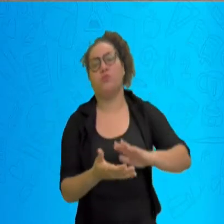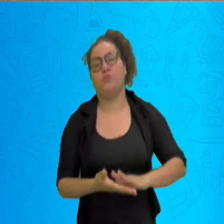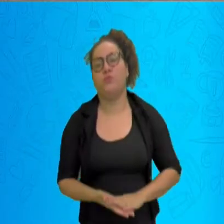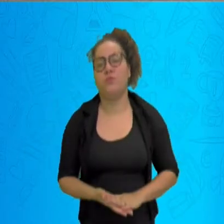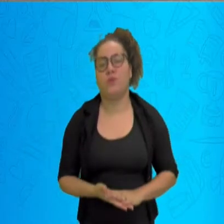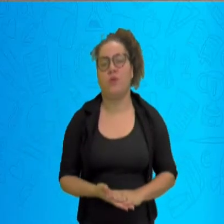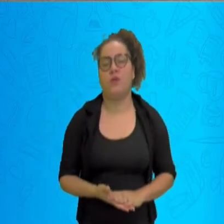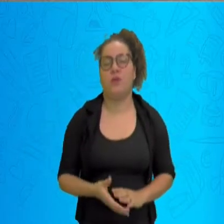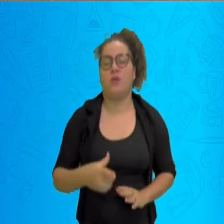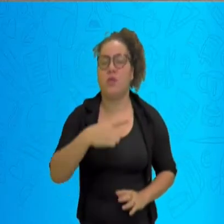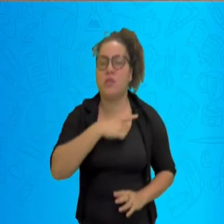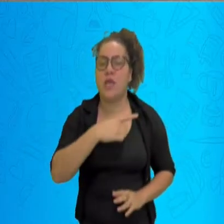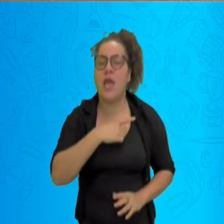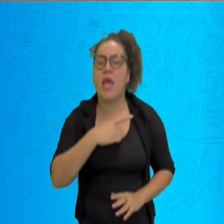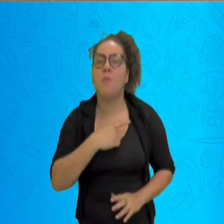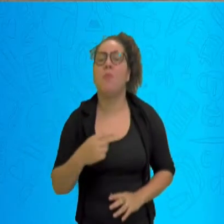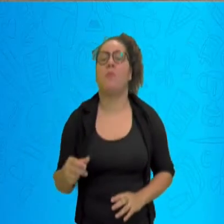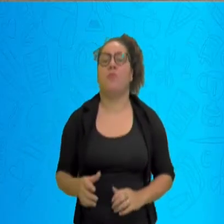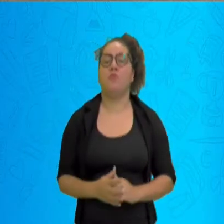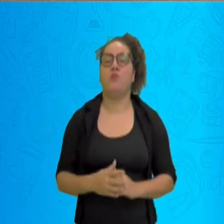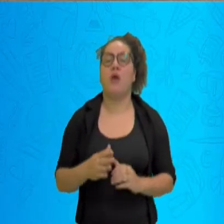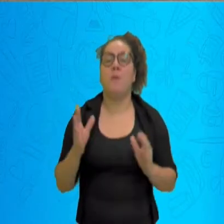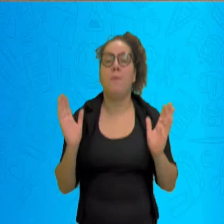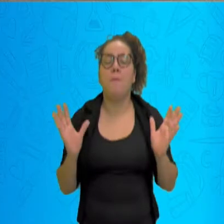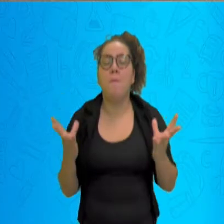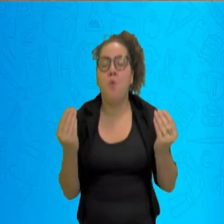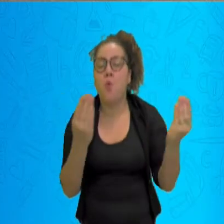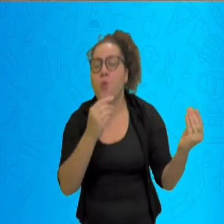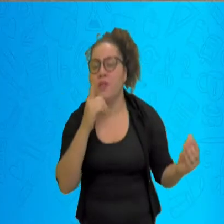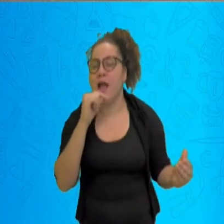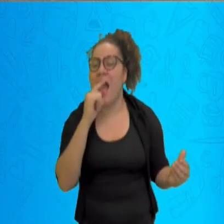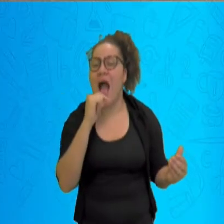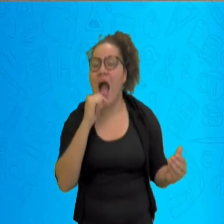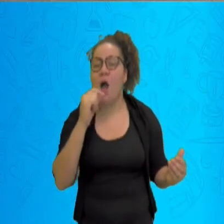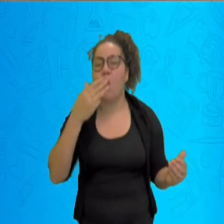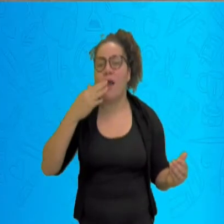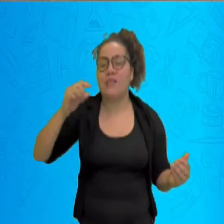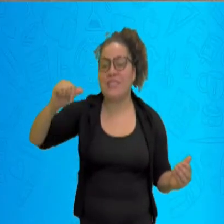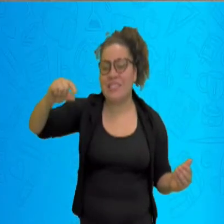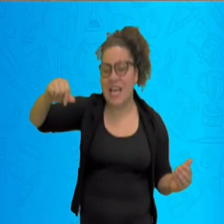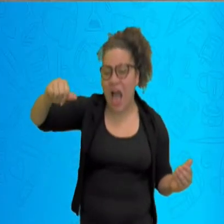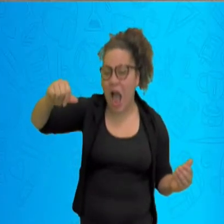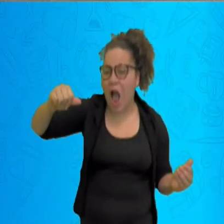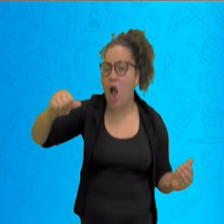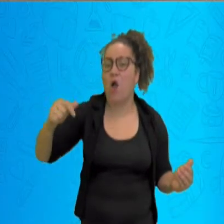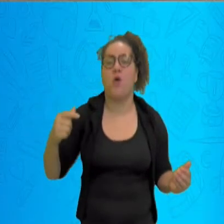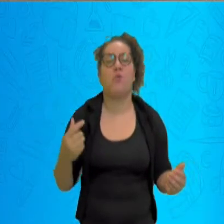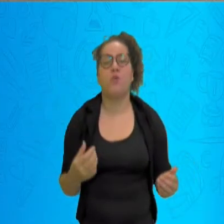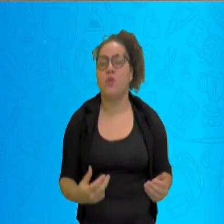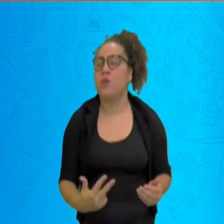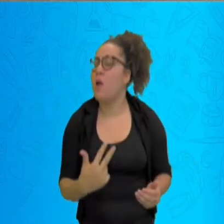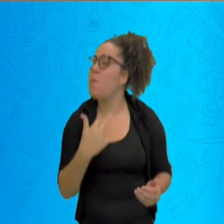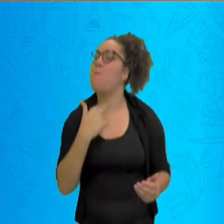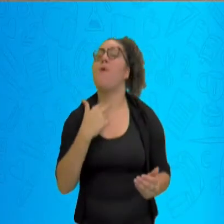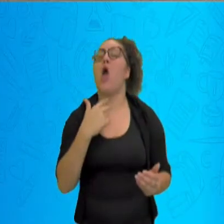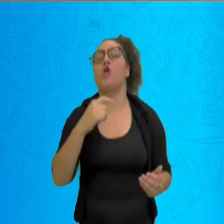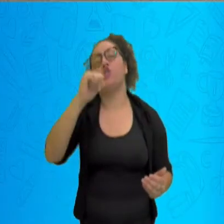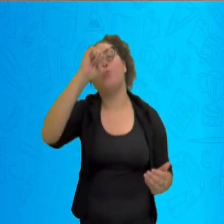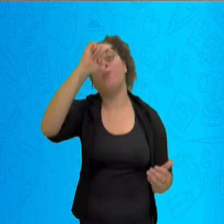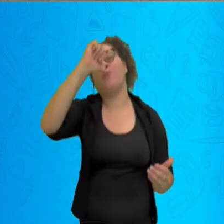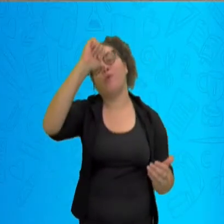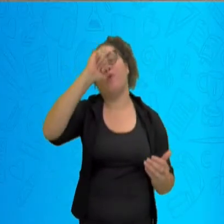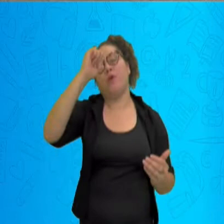nós temos em maior quantidade é a água salgada, aquela que não serve para o